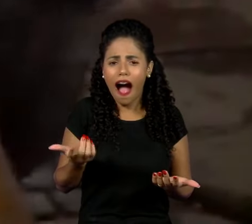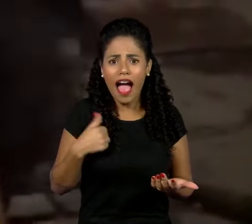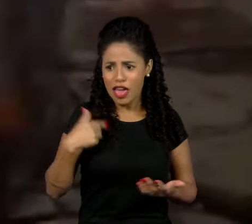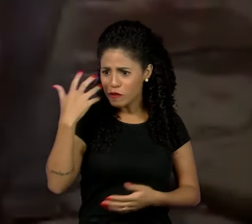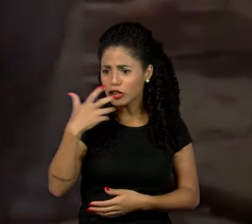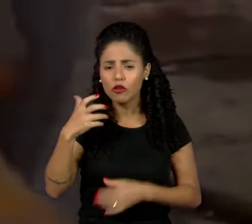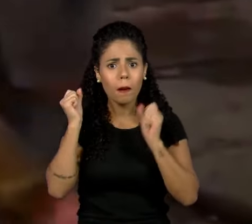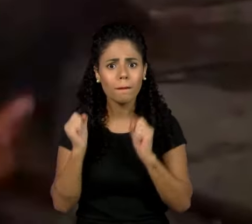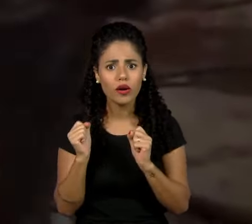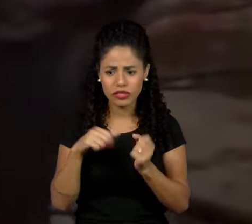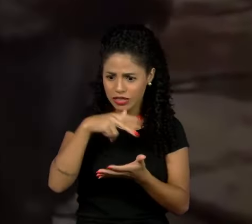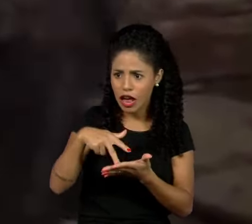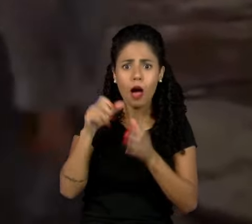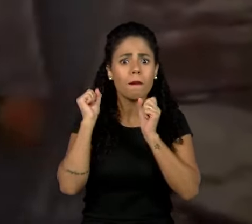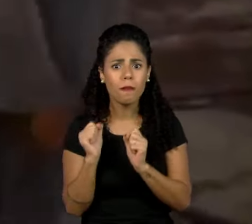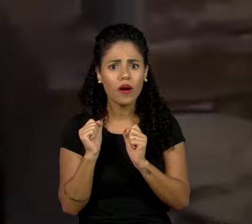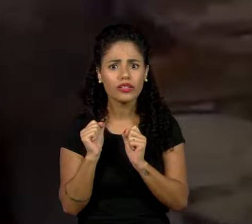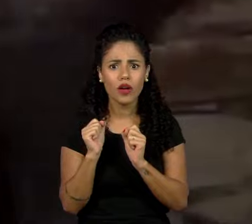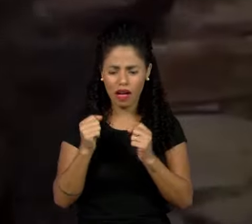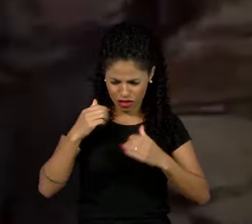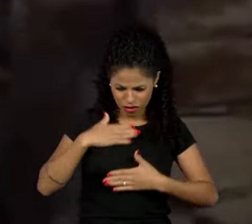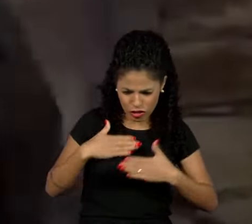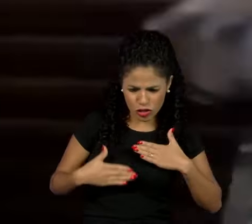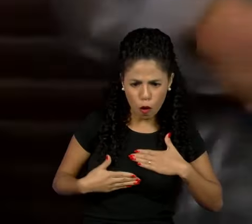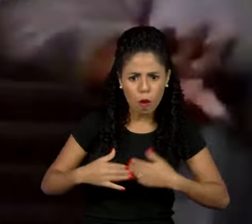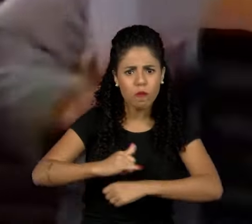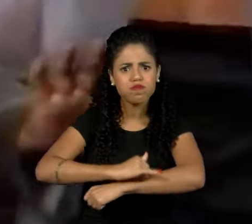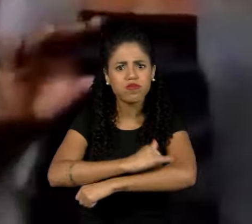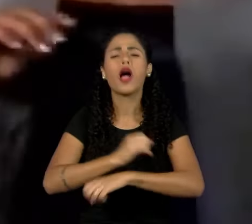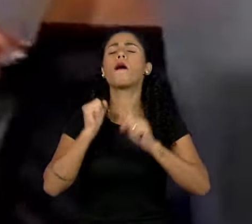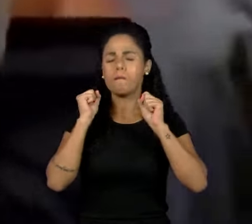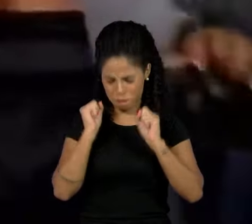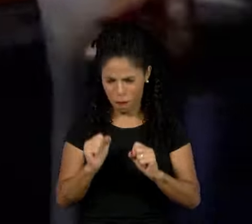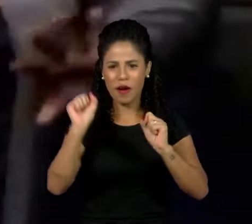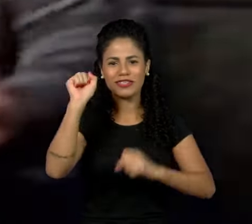cantora, dançarina, mesmo tendo esse corpo e com essa cor? Caramba, eu posso!